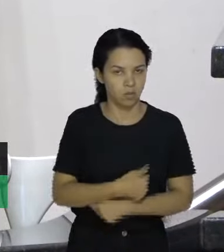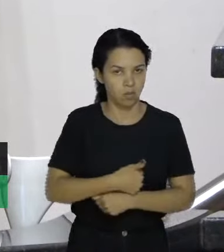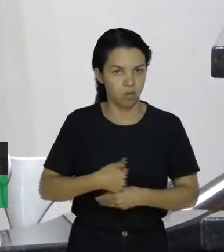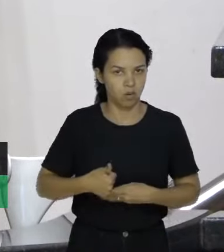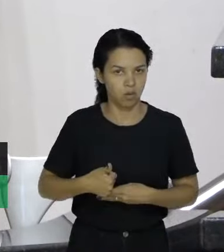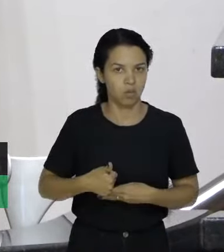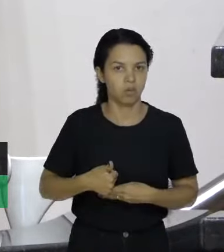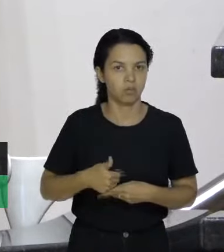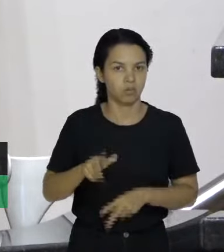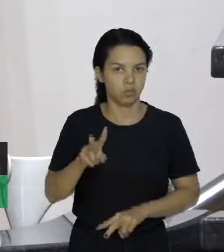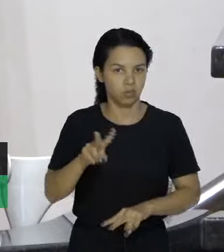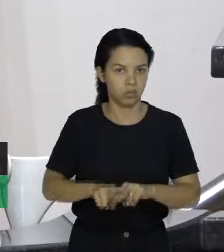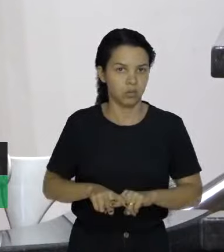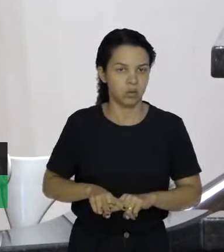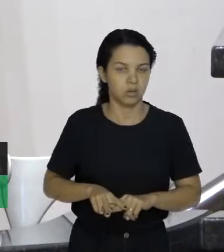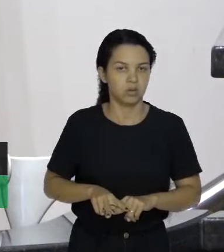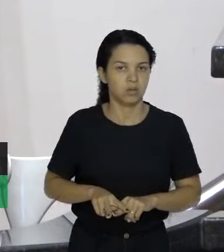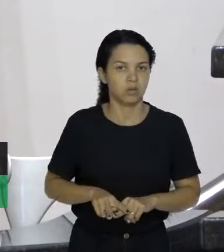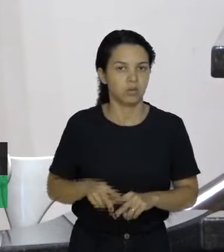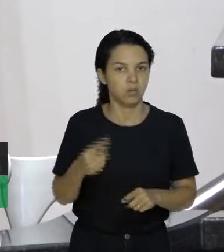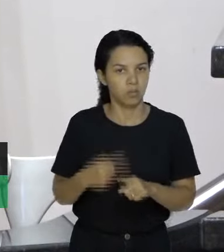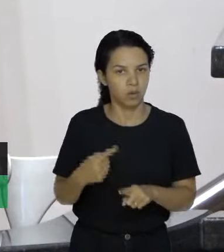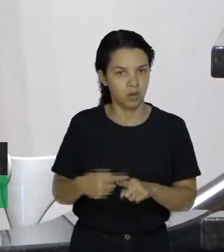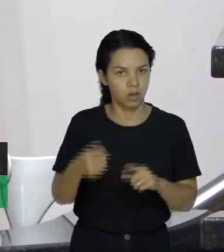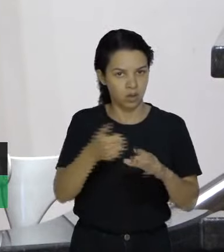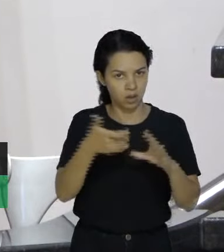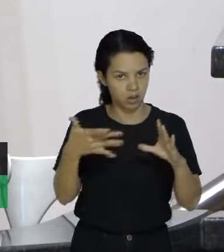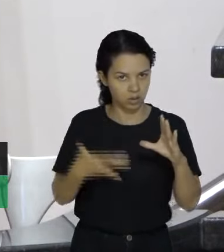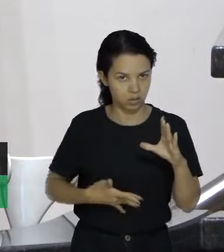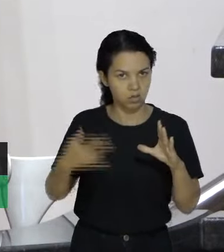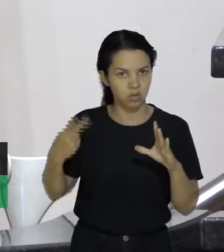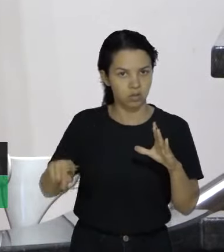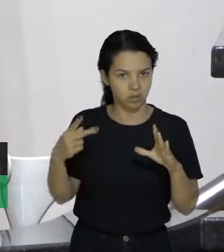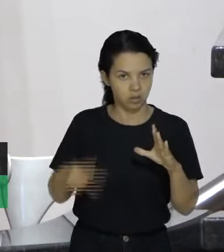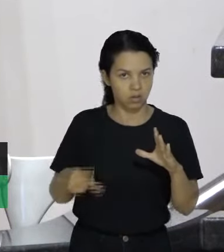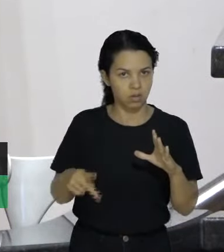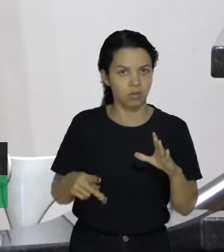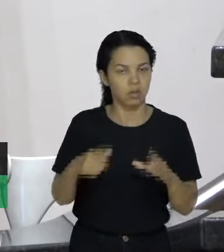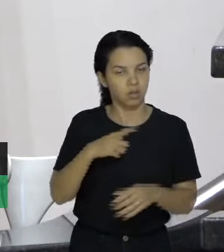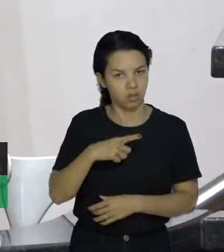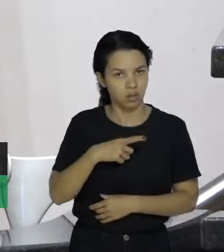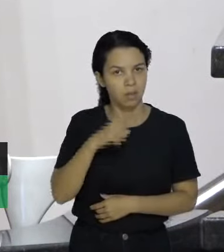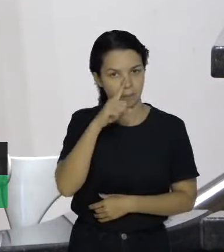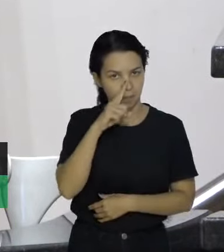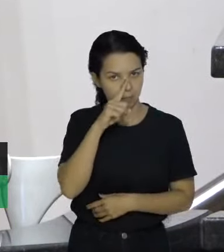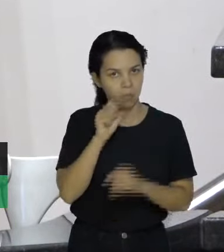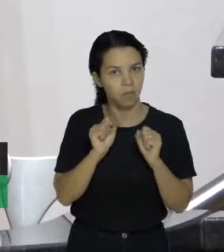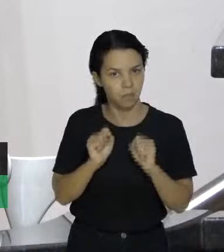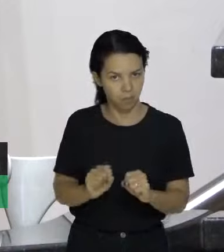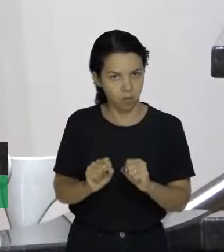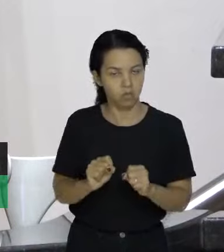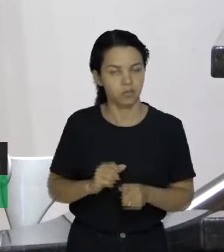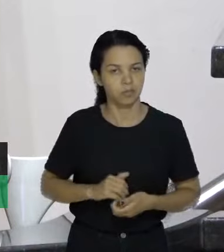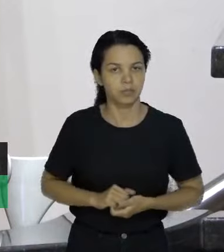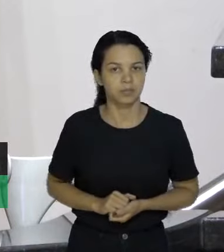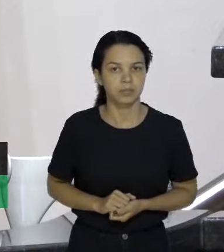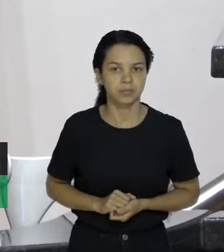que por suas características excepcionais se apresentam em situações mais vulneráveis